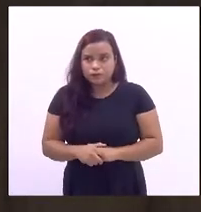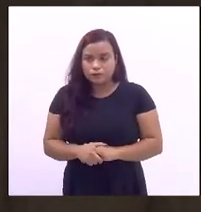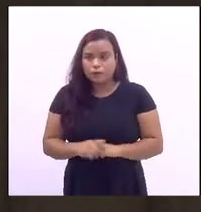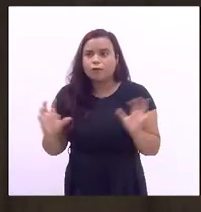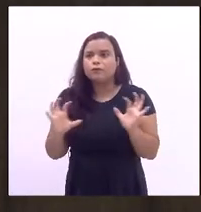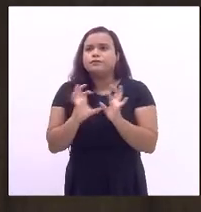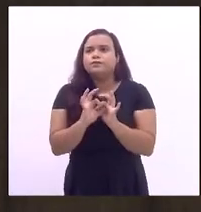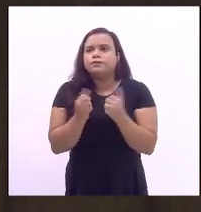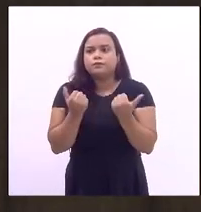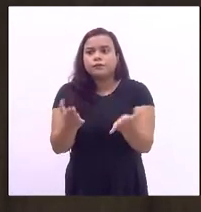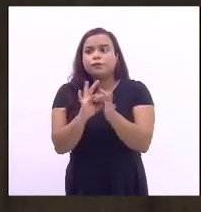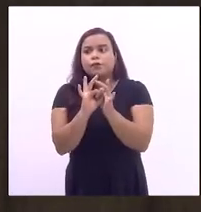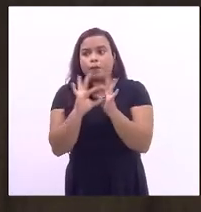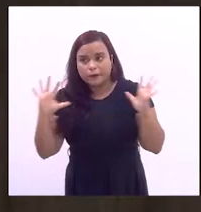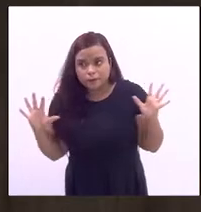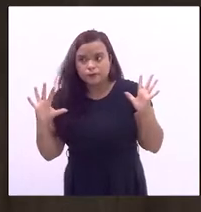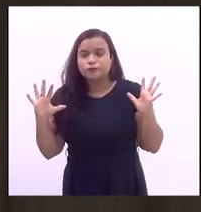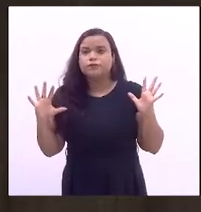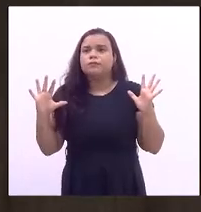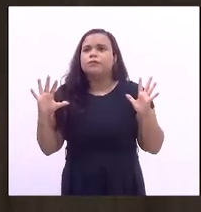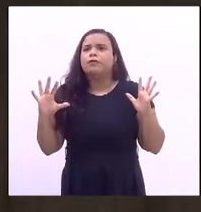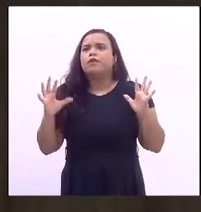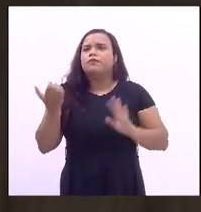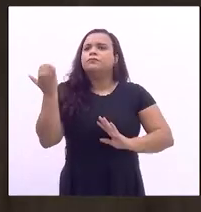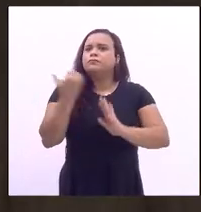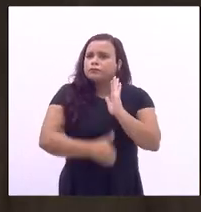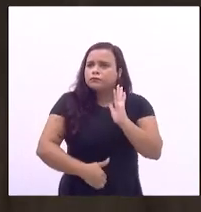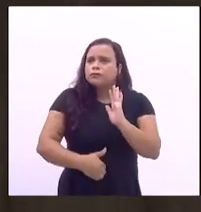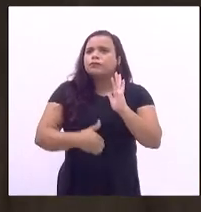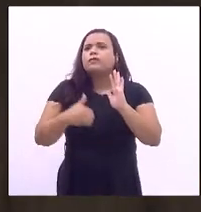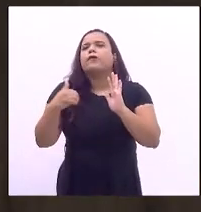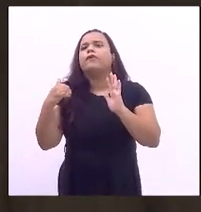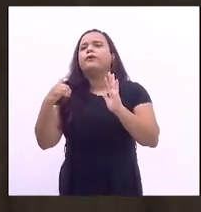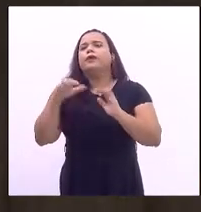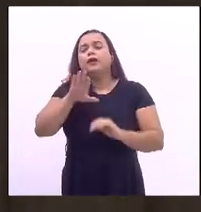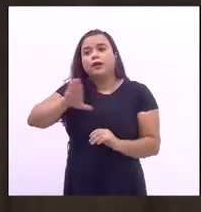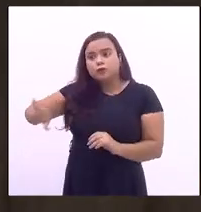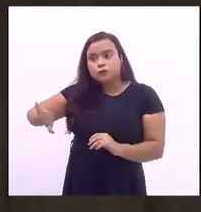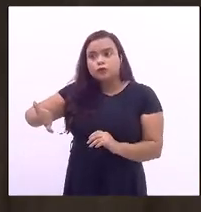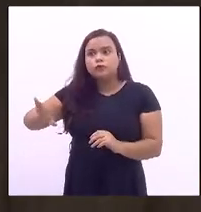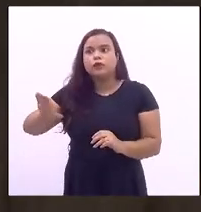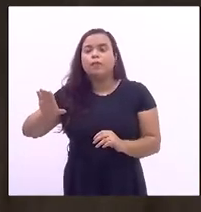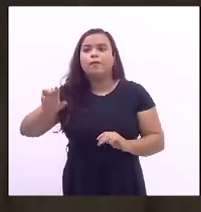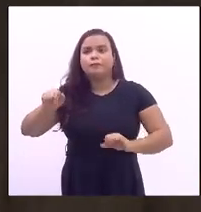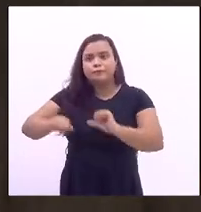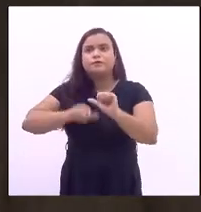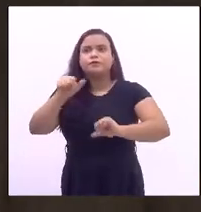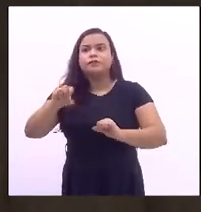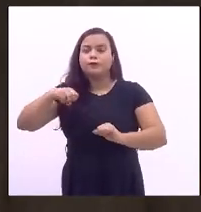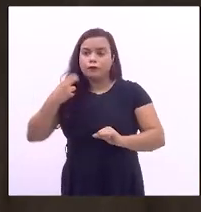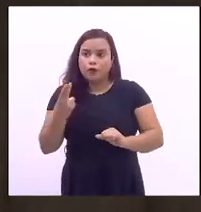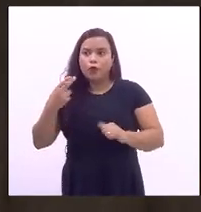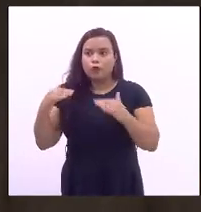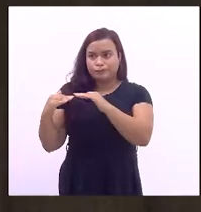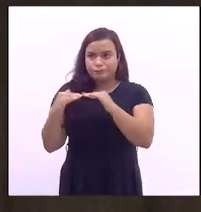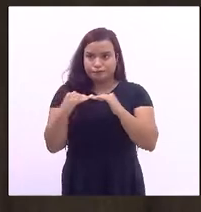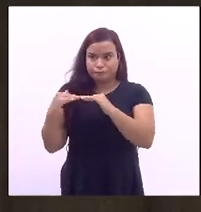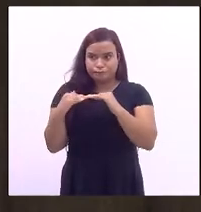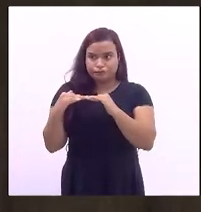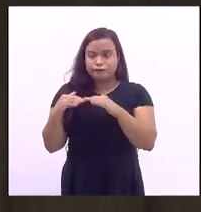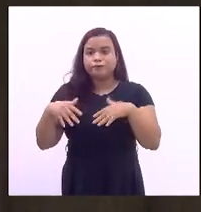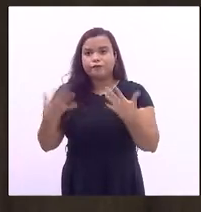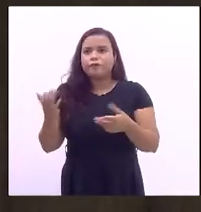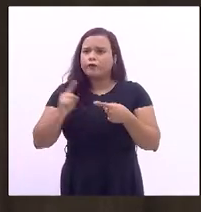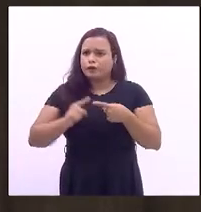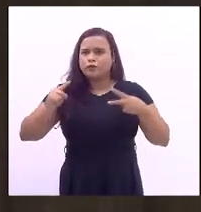e permitindo abatimento renúncia remissão ou Anistia não esses dois pontos de Deputados Márcio Paixão